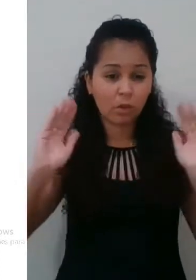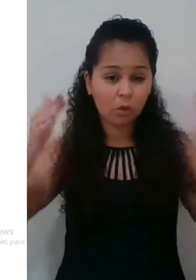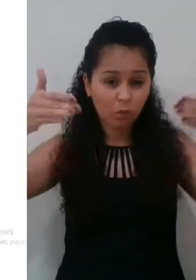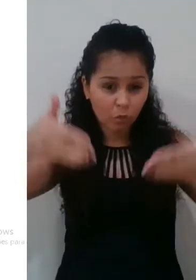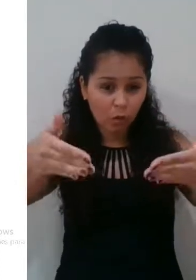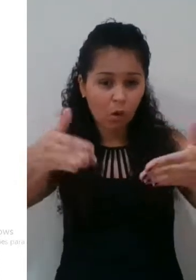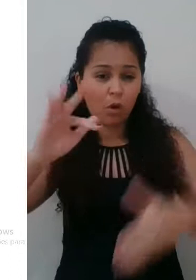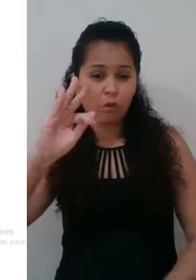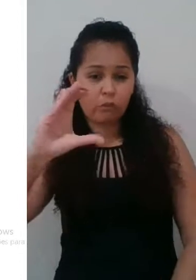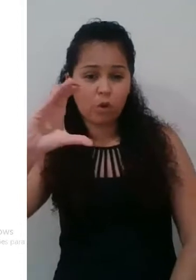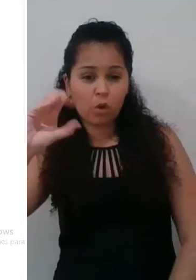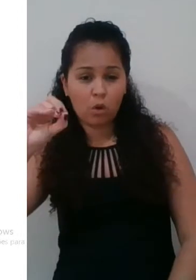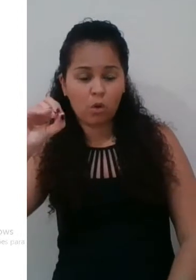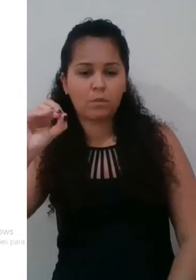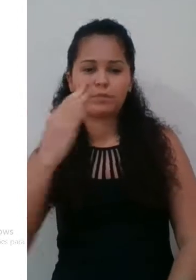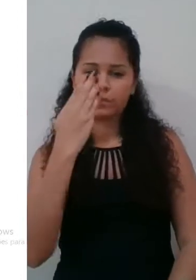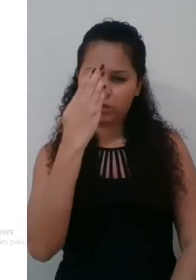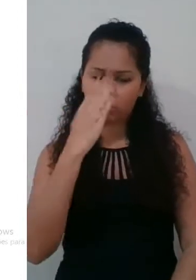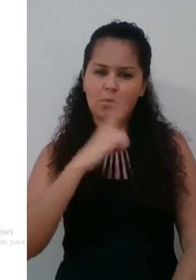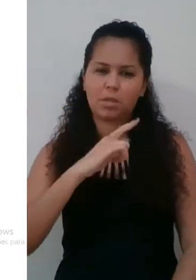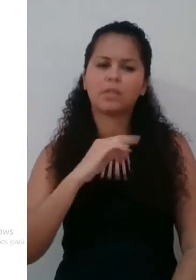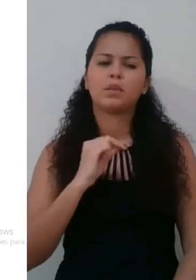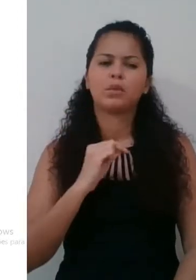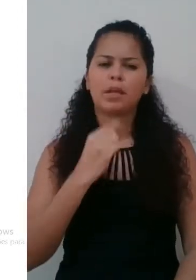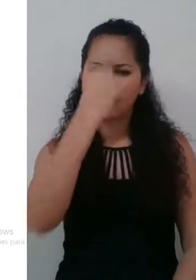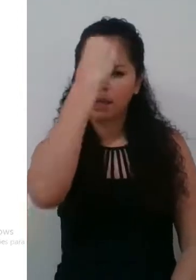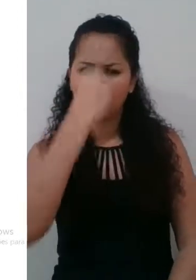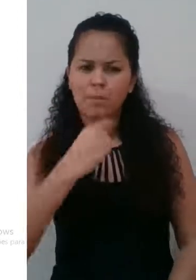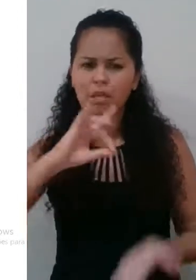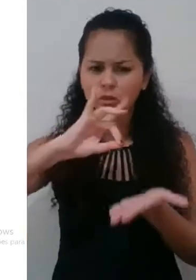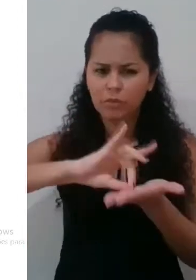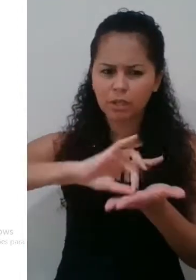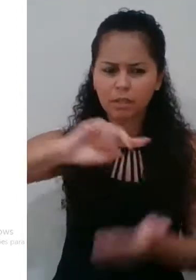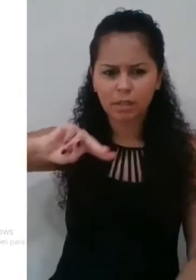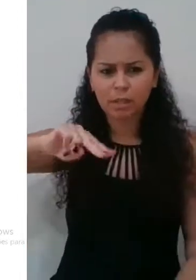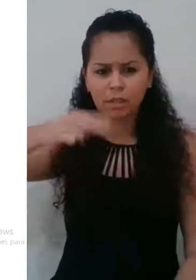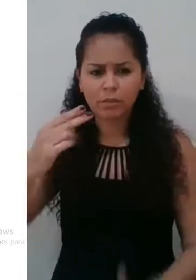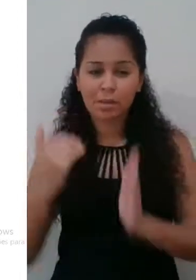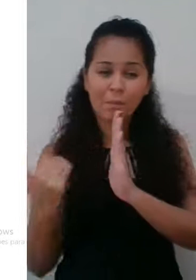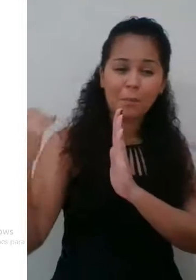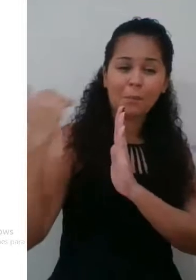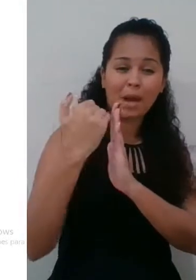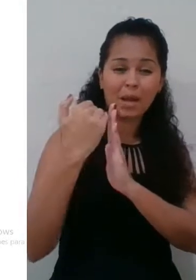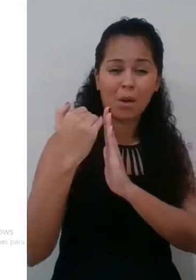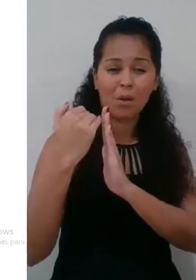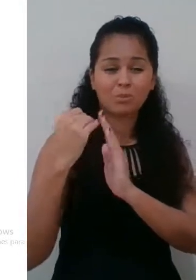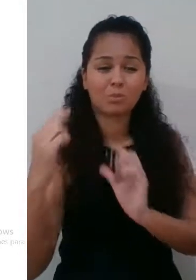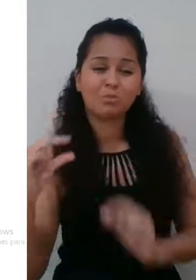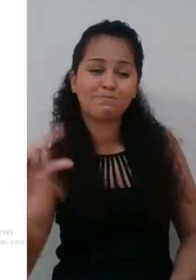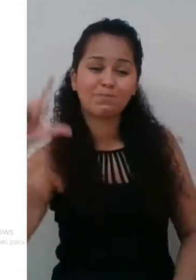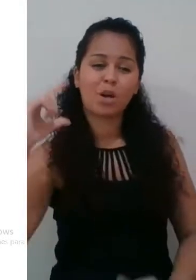foco, a gente tem uma imagem real, invertida e maior que o objeto. Se a gente for olhar, ó, pelos